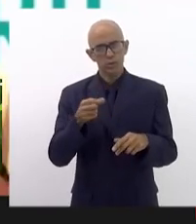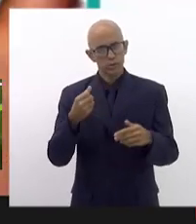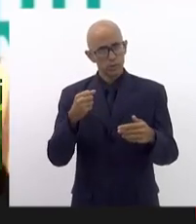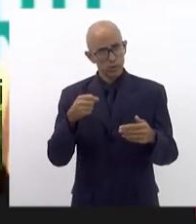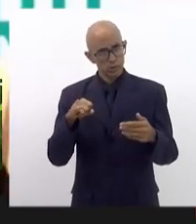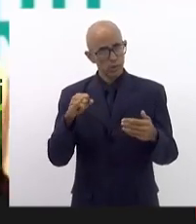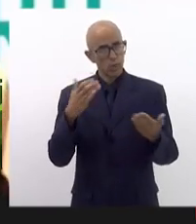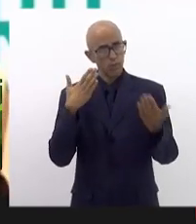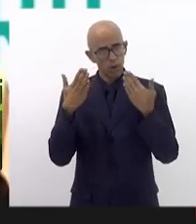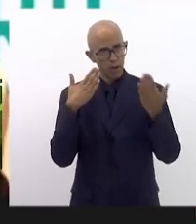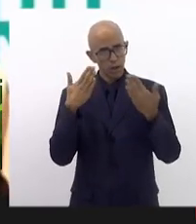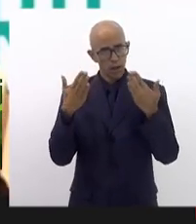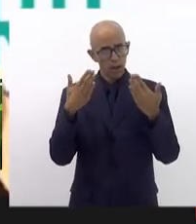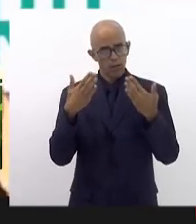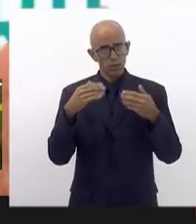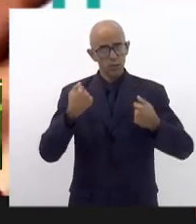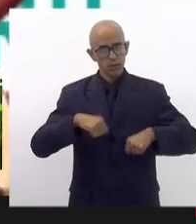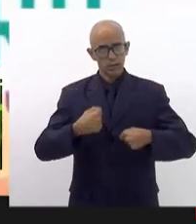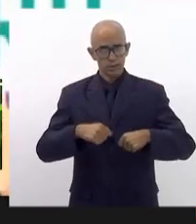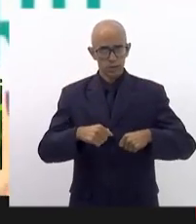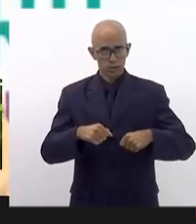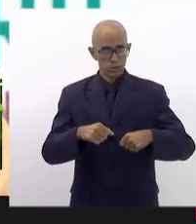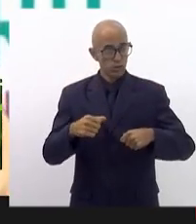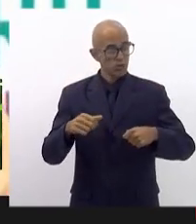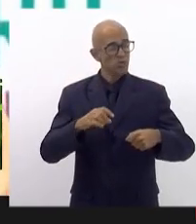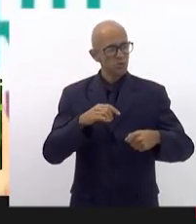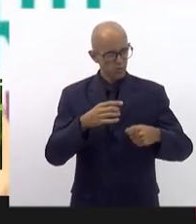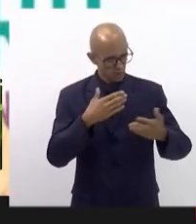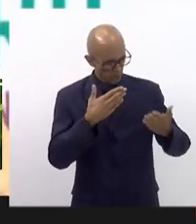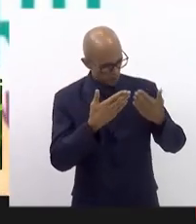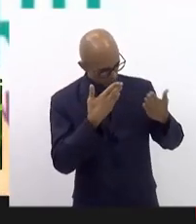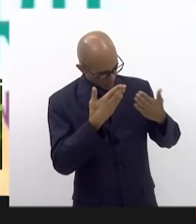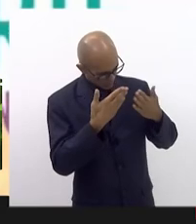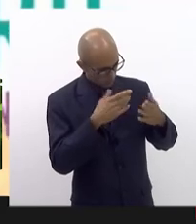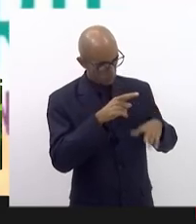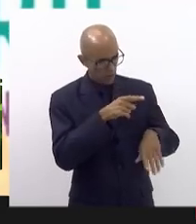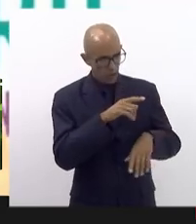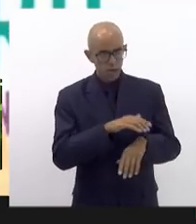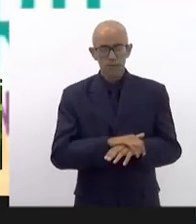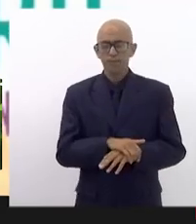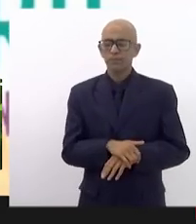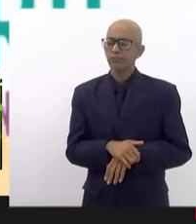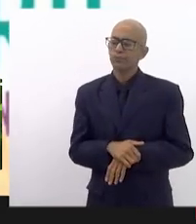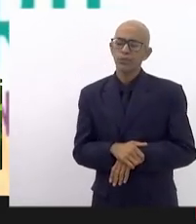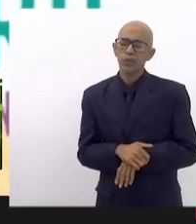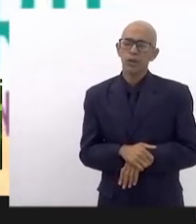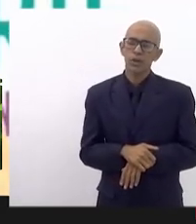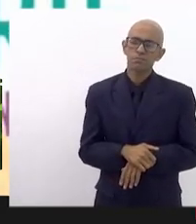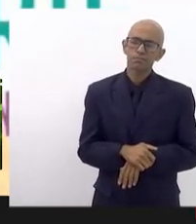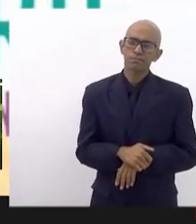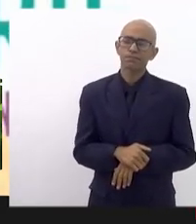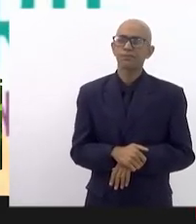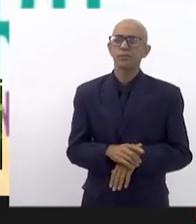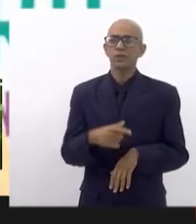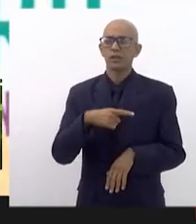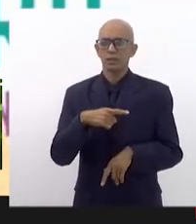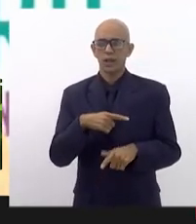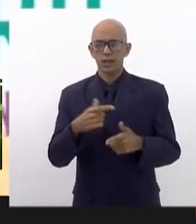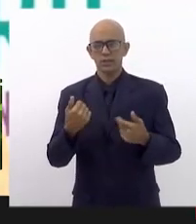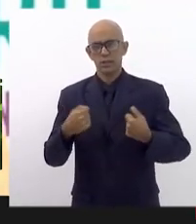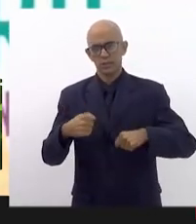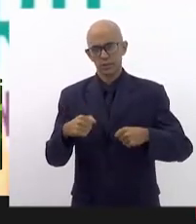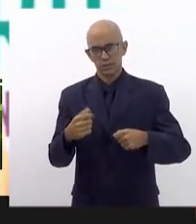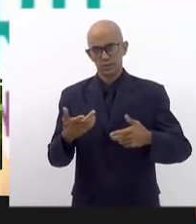exemplo que não é exatamente ciência e tecnologia, mas que envolve também ciência e tecnologia, e que tem essa questão. Então,